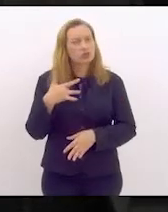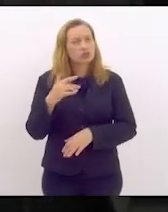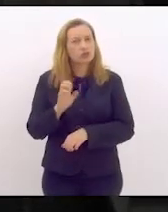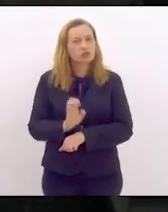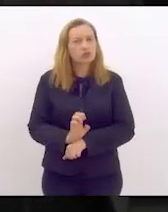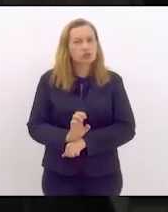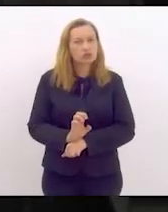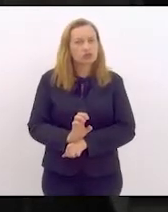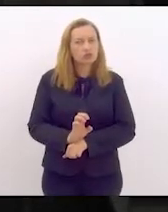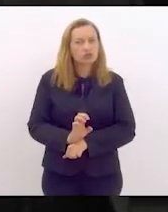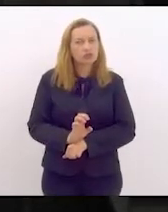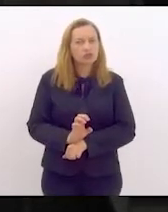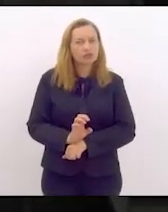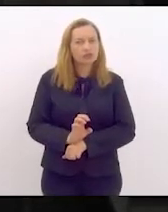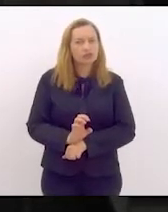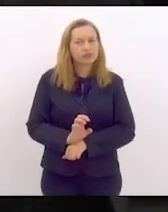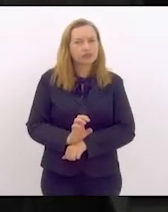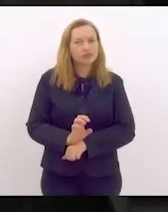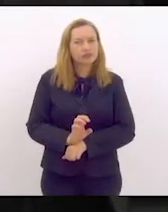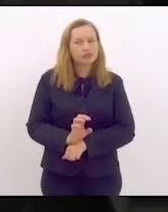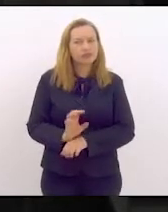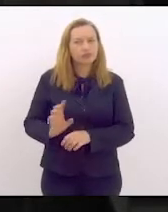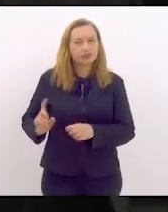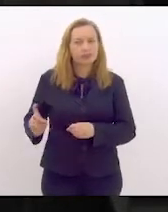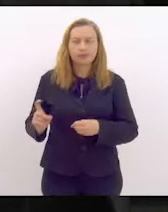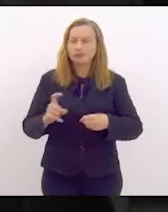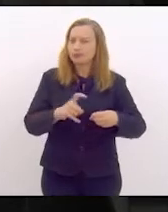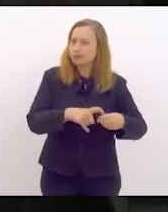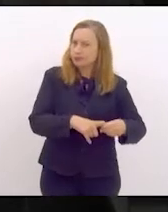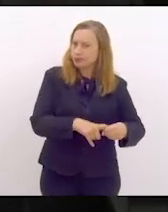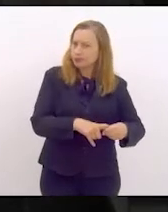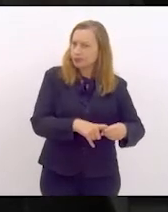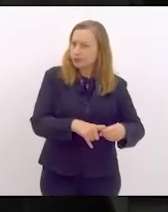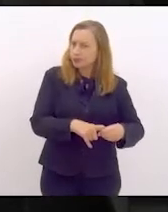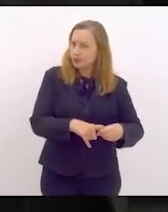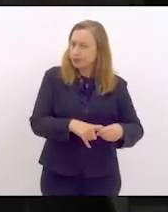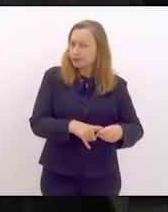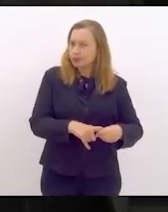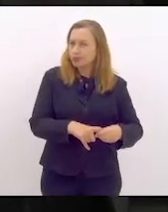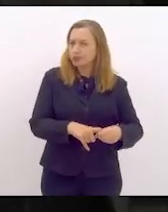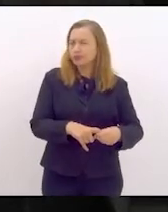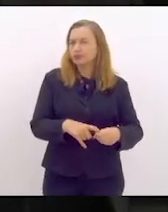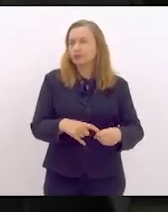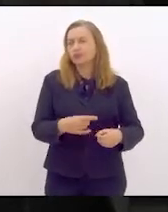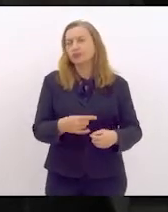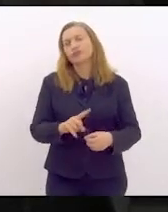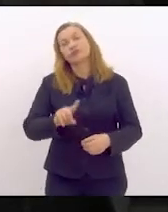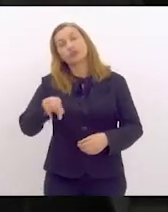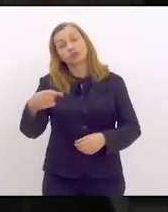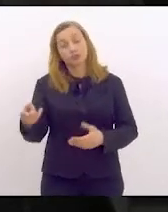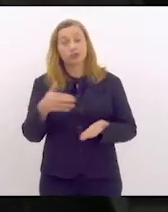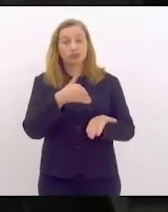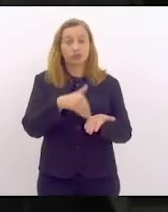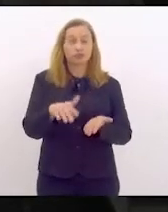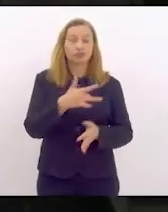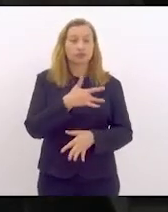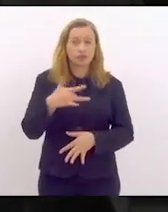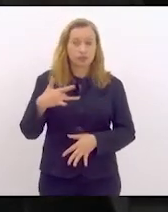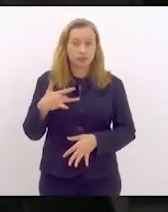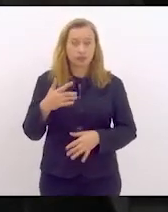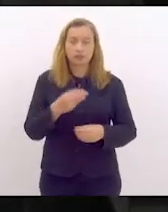Estado deveria conveniar com a maioria das secretarias de saúde